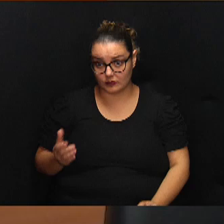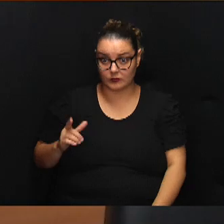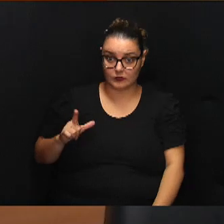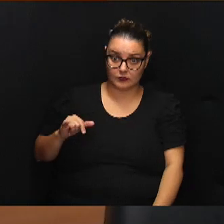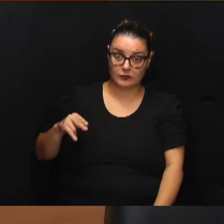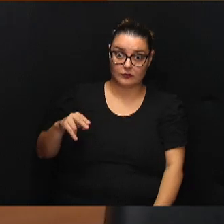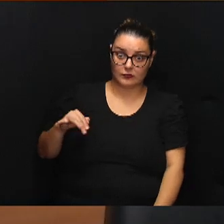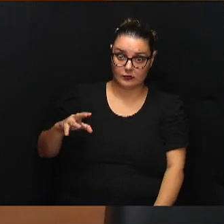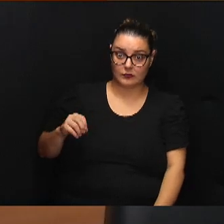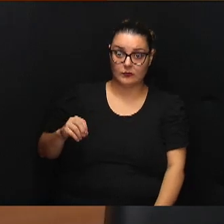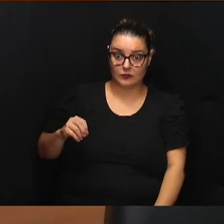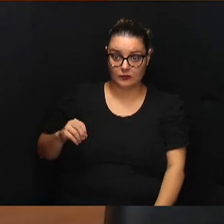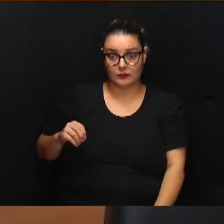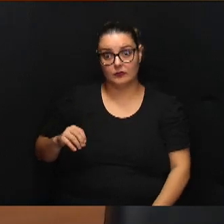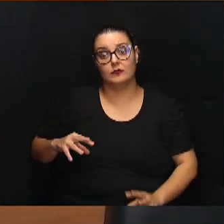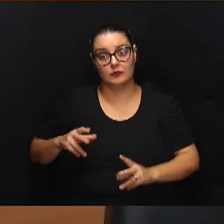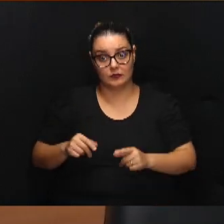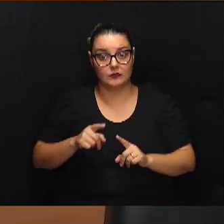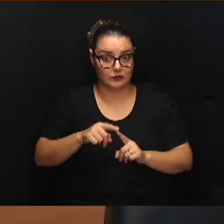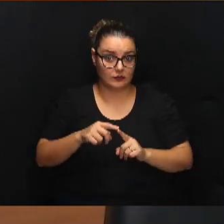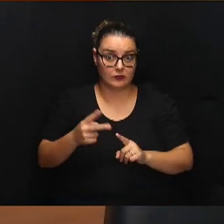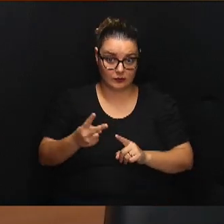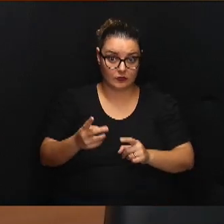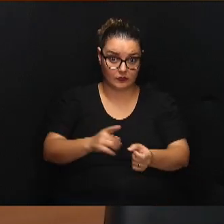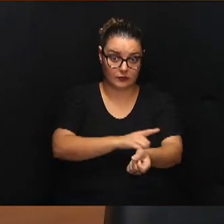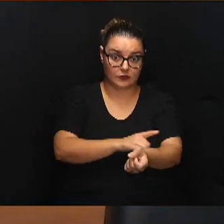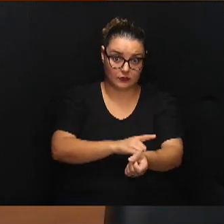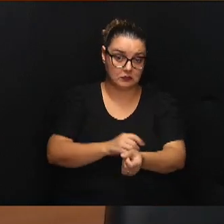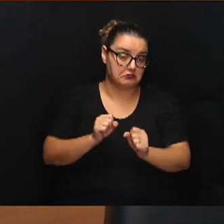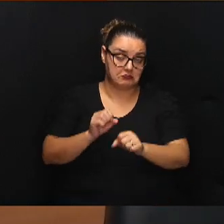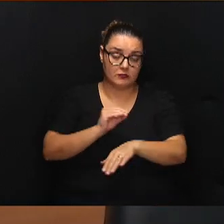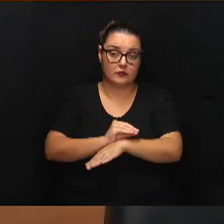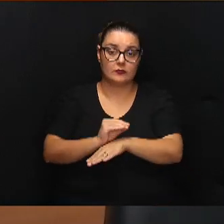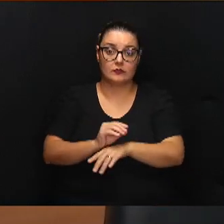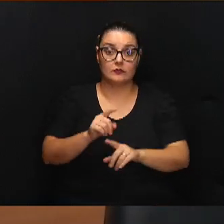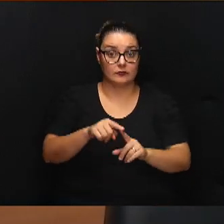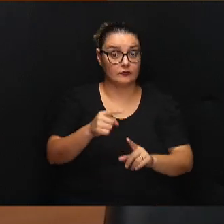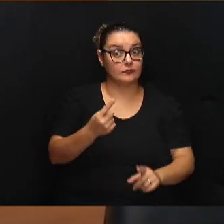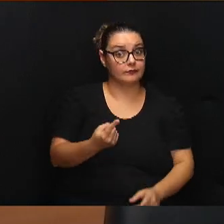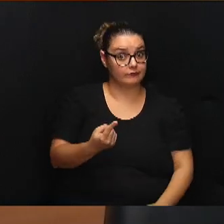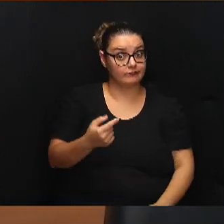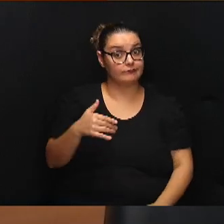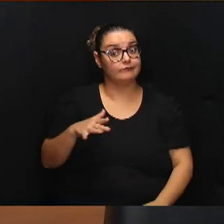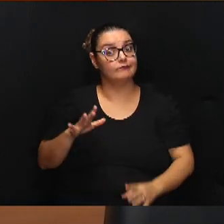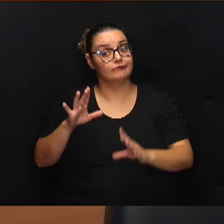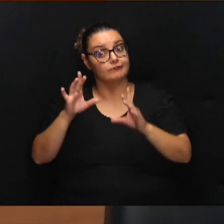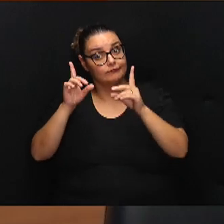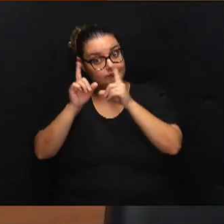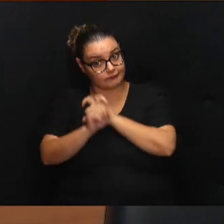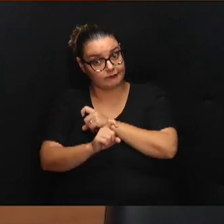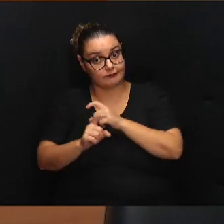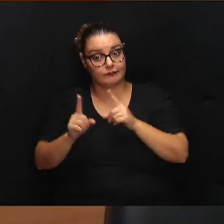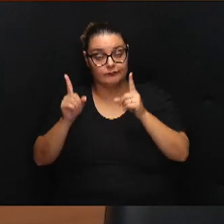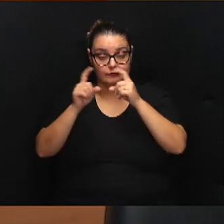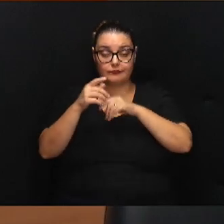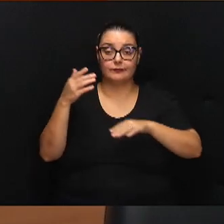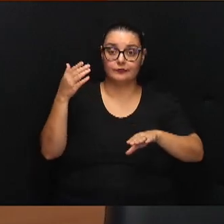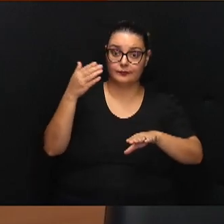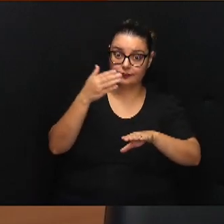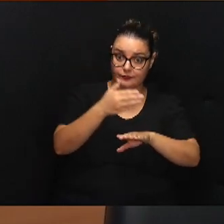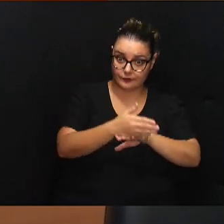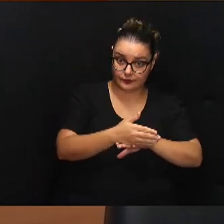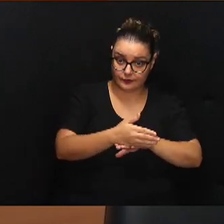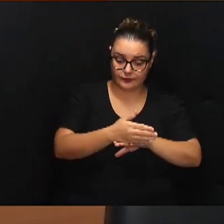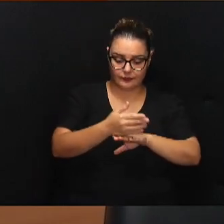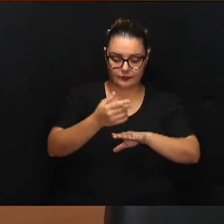do diabetes tipo 2. Diabetes tipo 1 é um manejo mais complicado, né? Então, além da dificuldade de acesso com